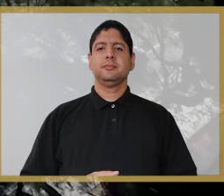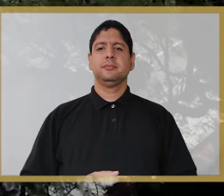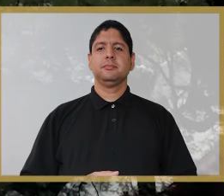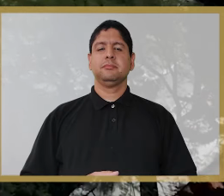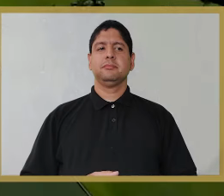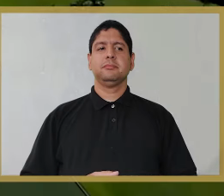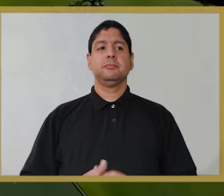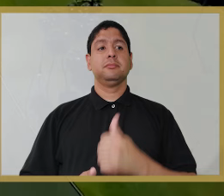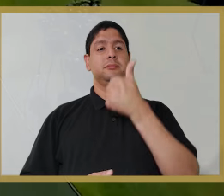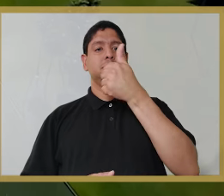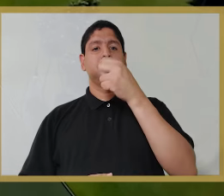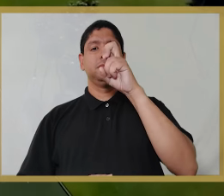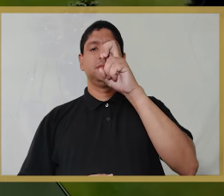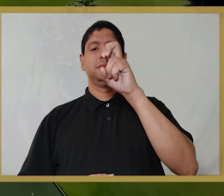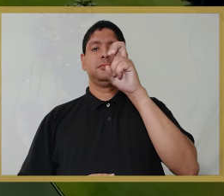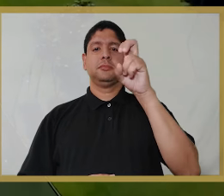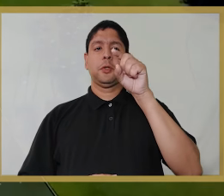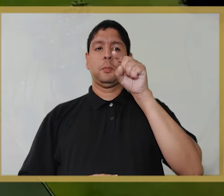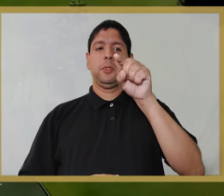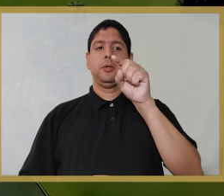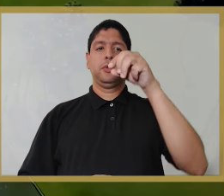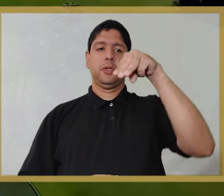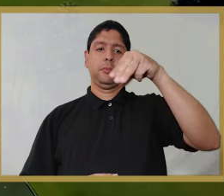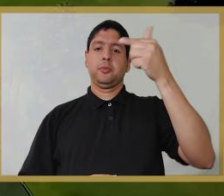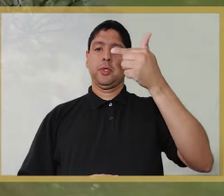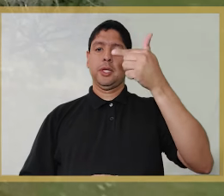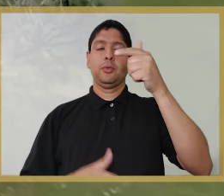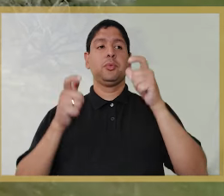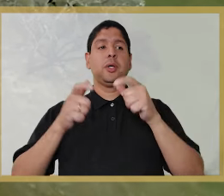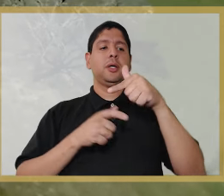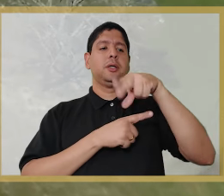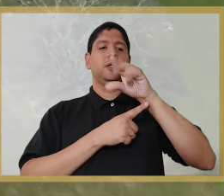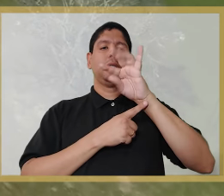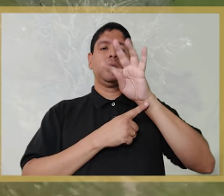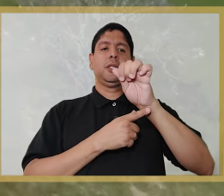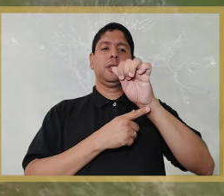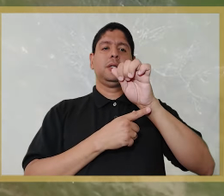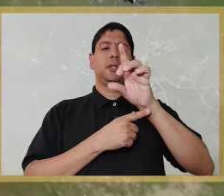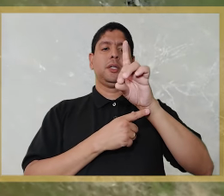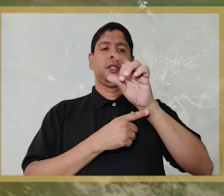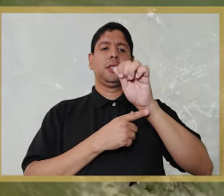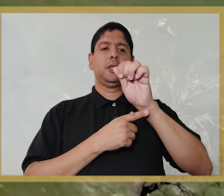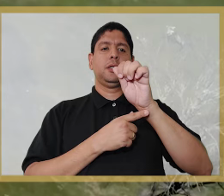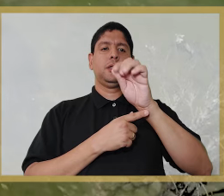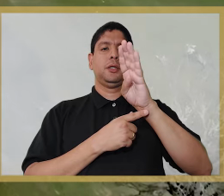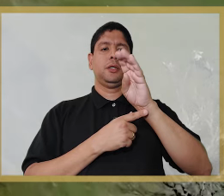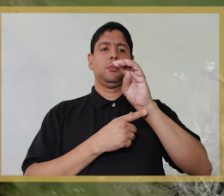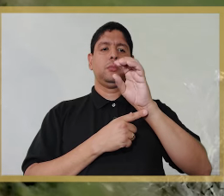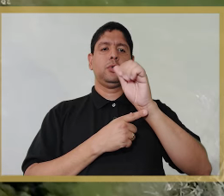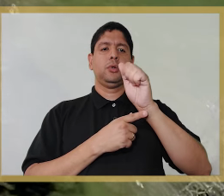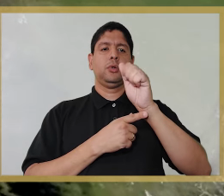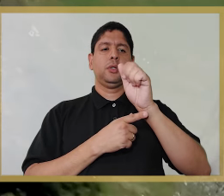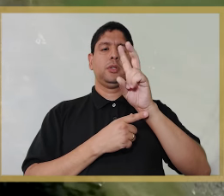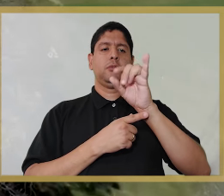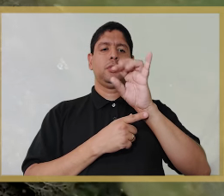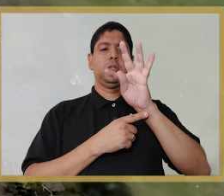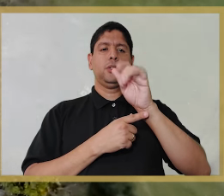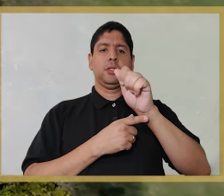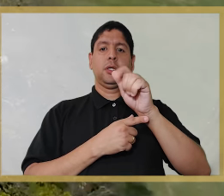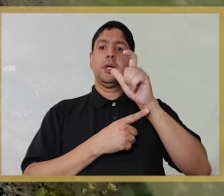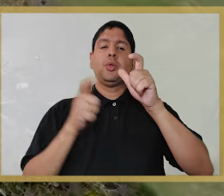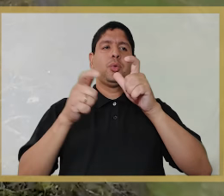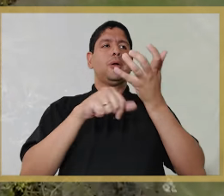Com 155 mil metros quadrados, a Quinta da Boa Vista é o mais democrático ponto de visitação do Rio. Seus jardins estão